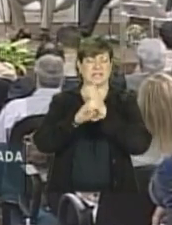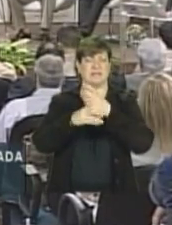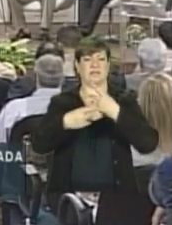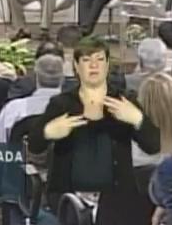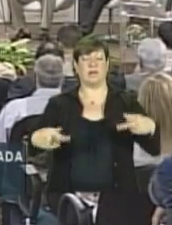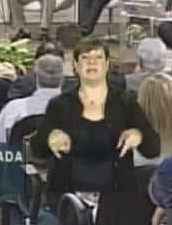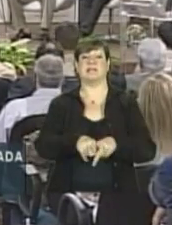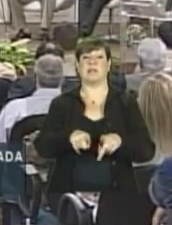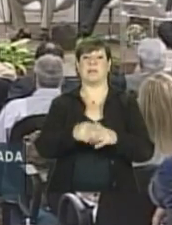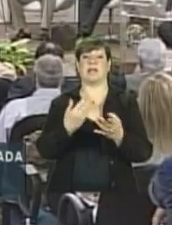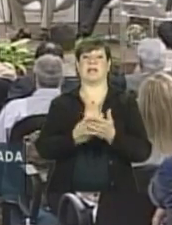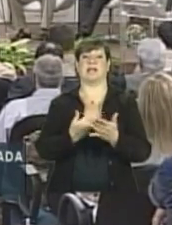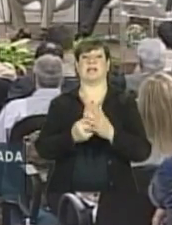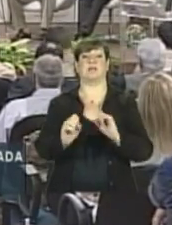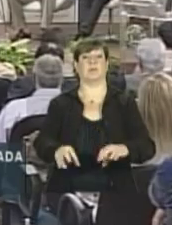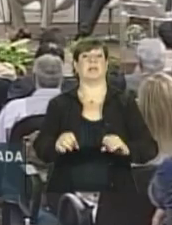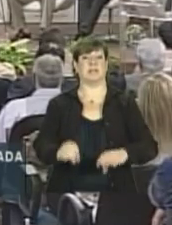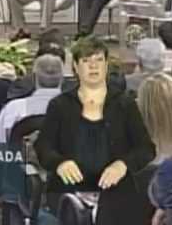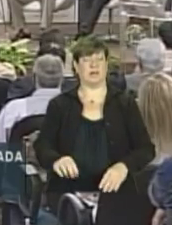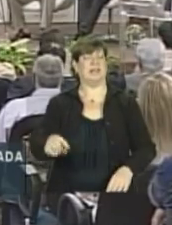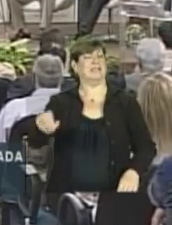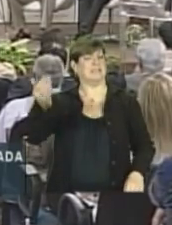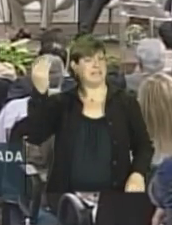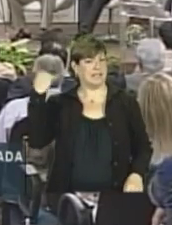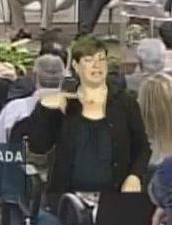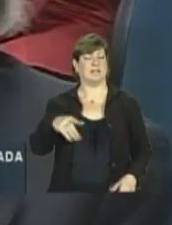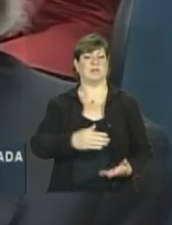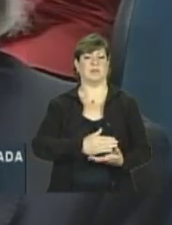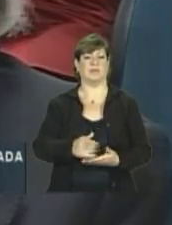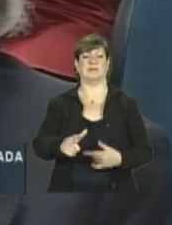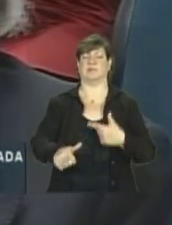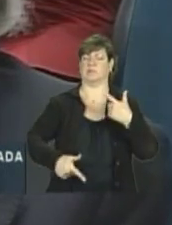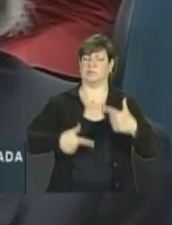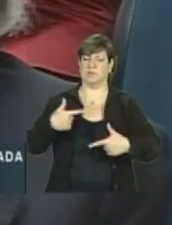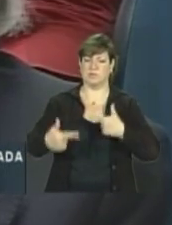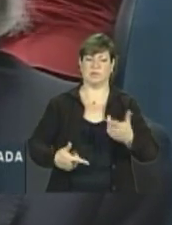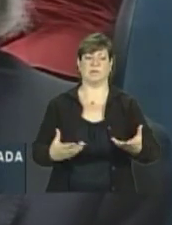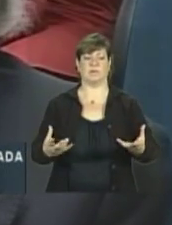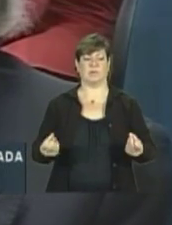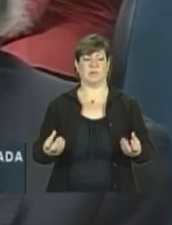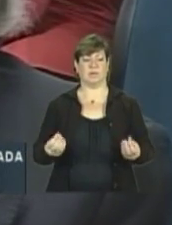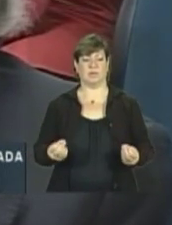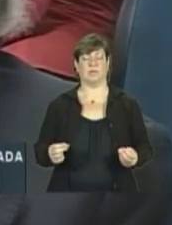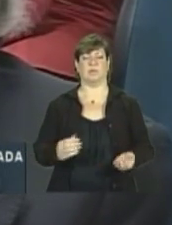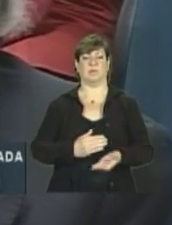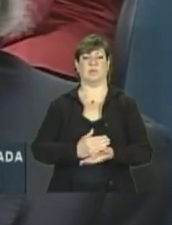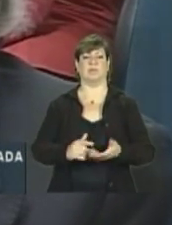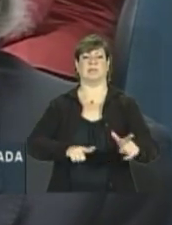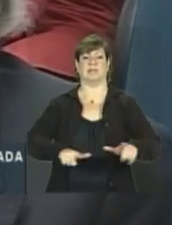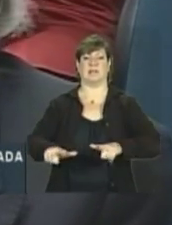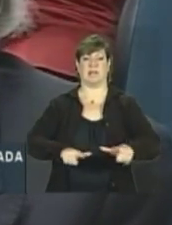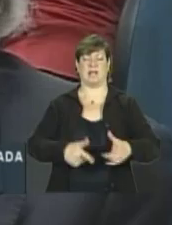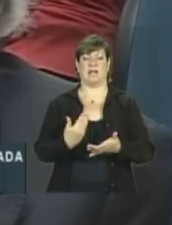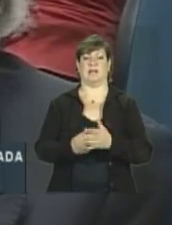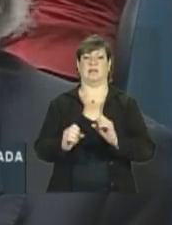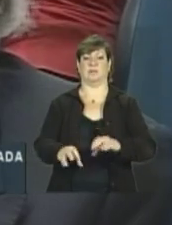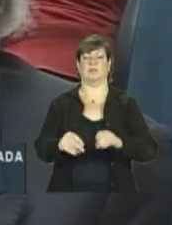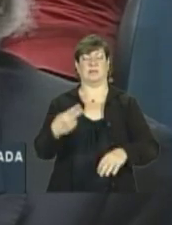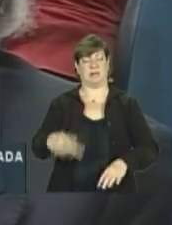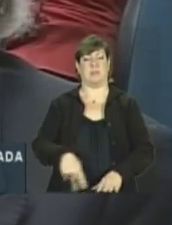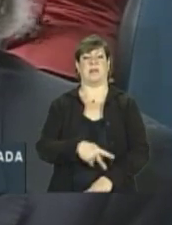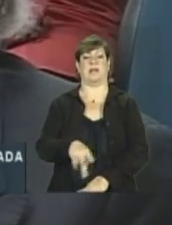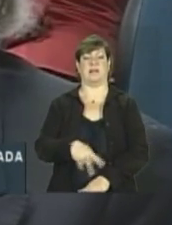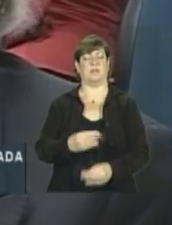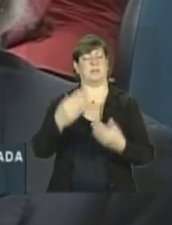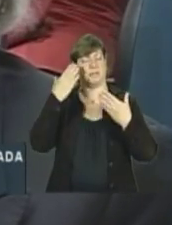da educação. Desde o início, sempre foi um grande batalhador pelas iniciativas educacionais nesse